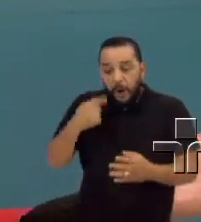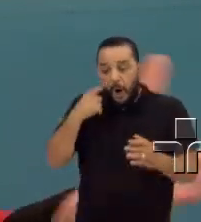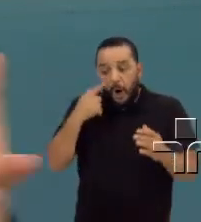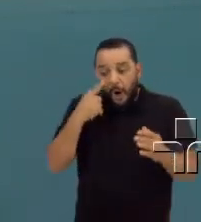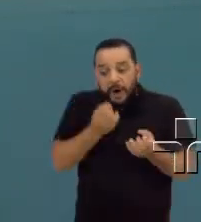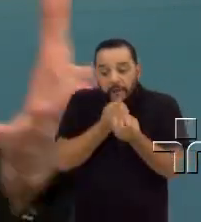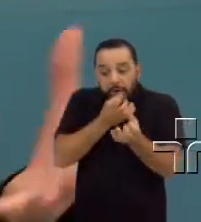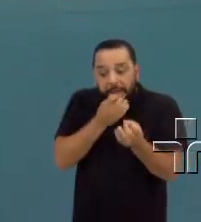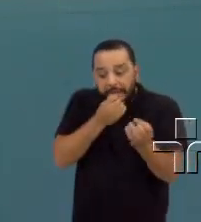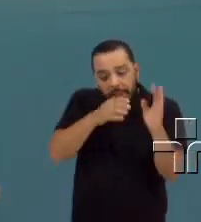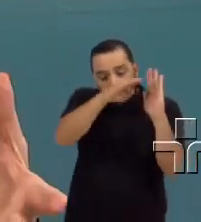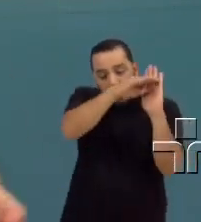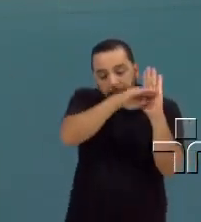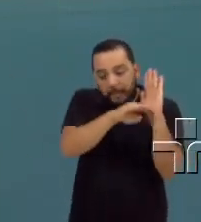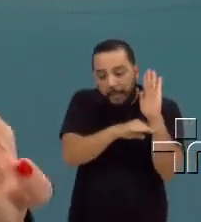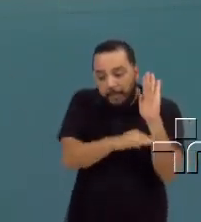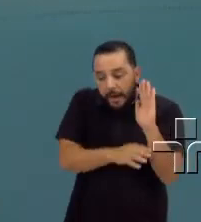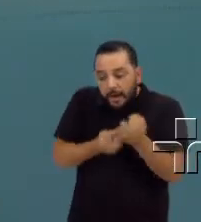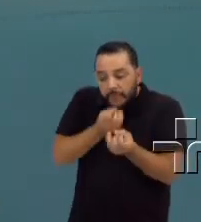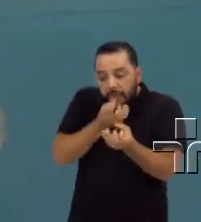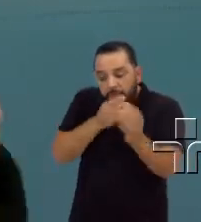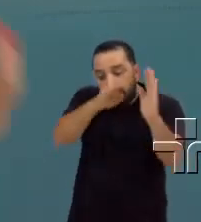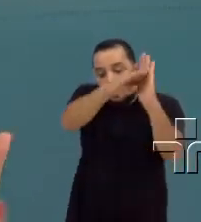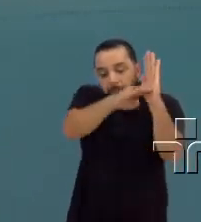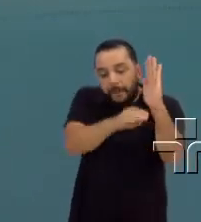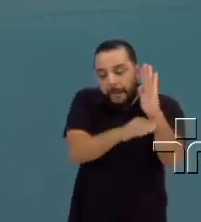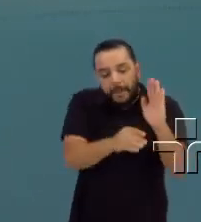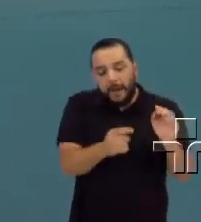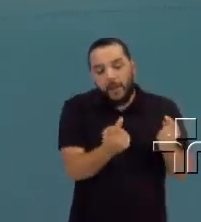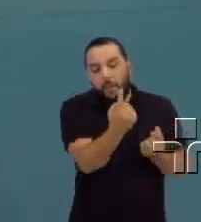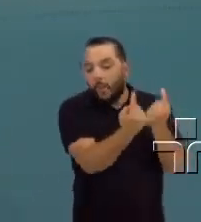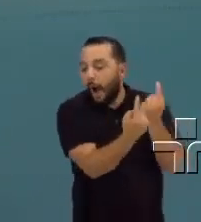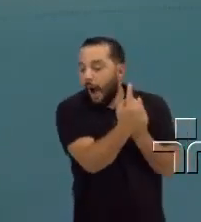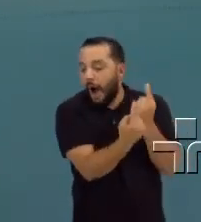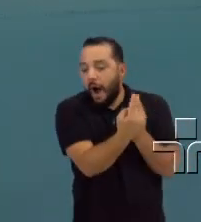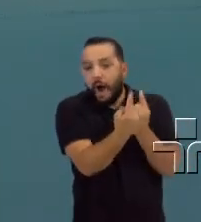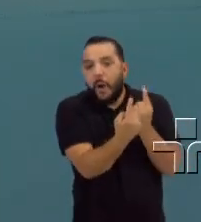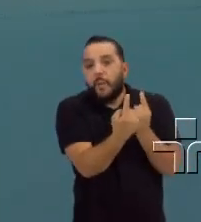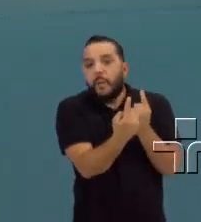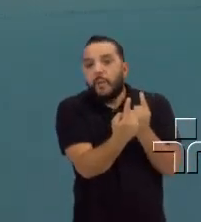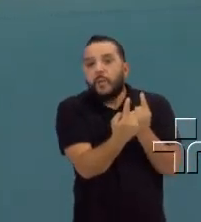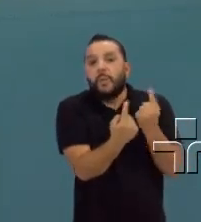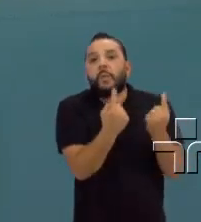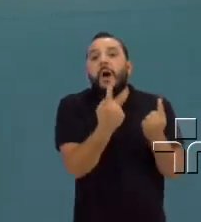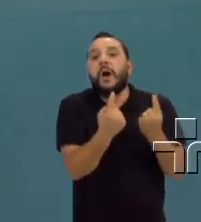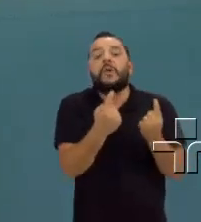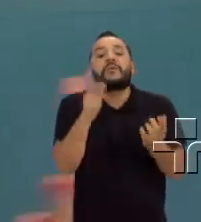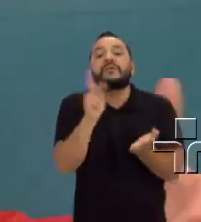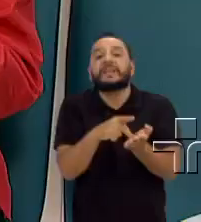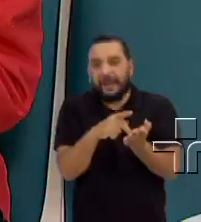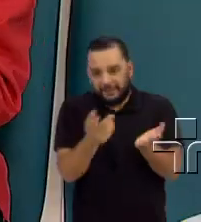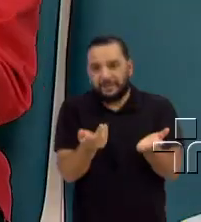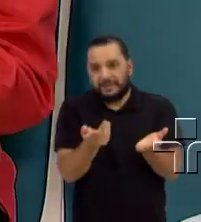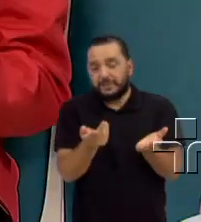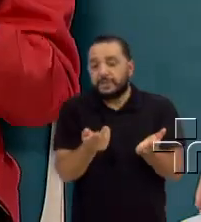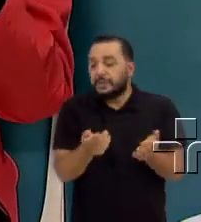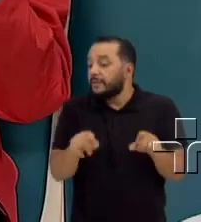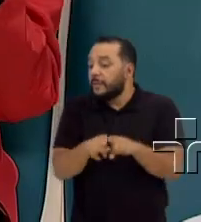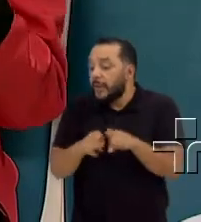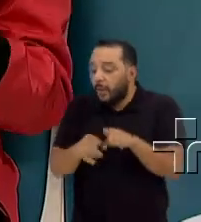isso falou aquilo. Como que essas coisas, né? O que, que tem a ver? O que, que parece? O seu professor falou aquilo. Né? O que